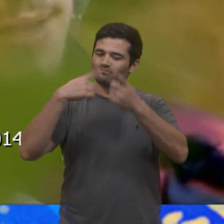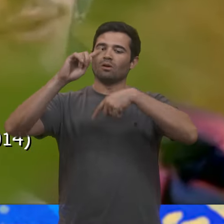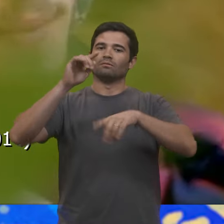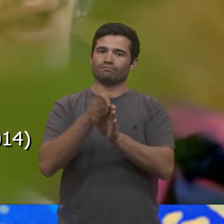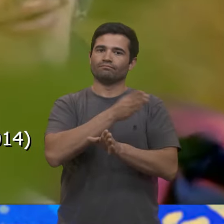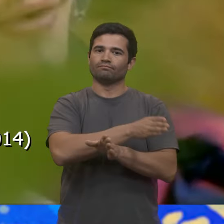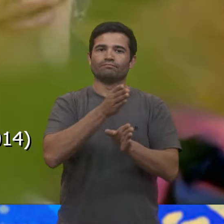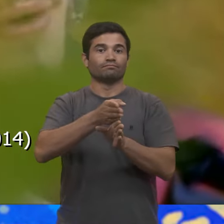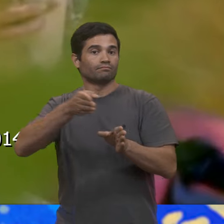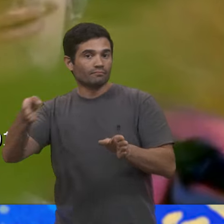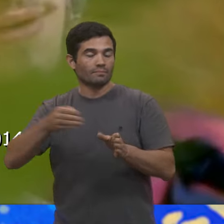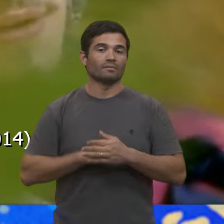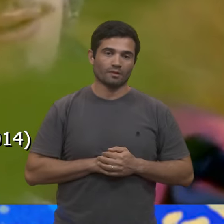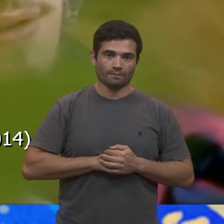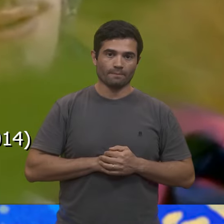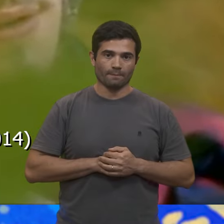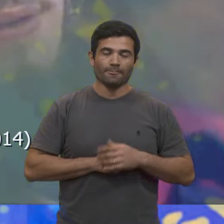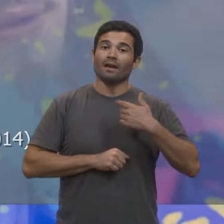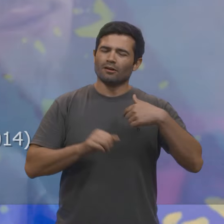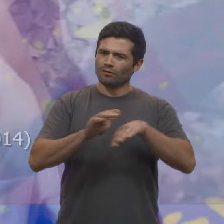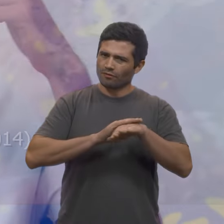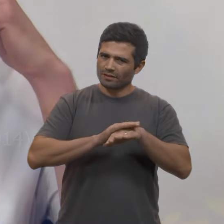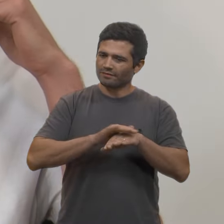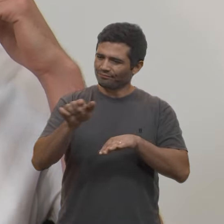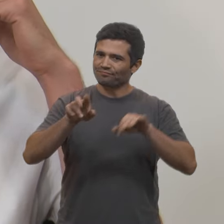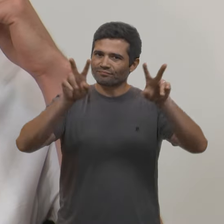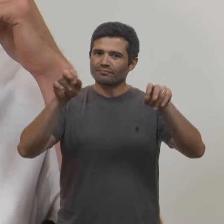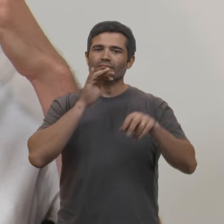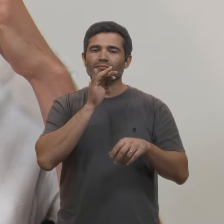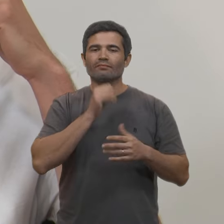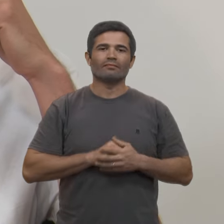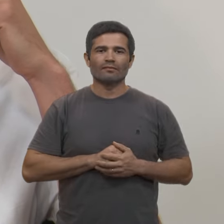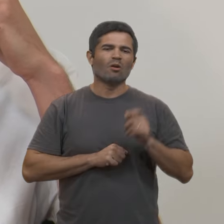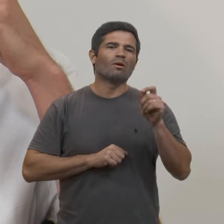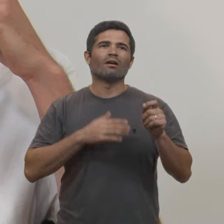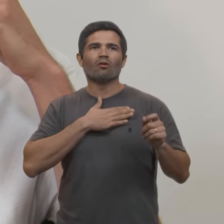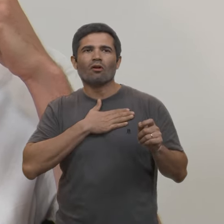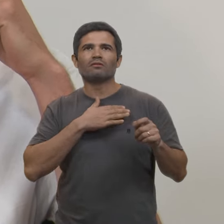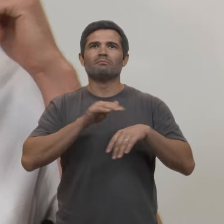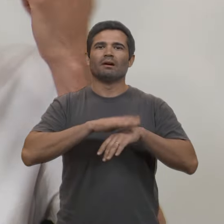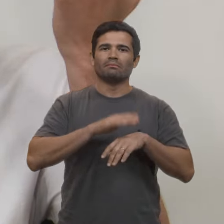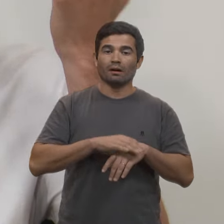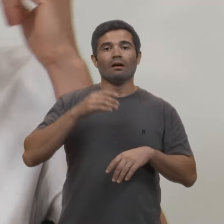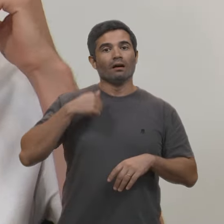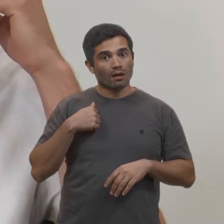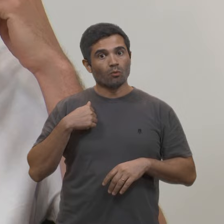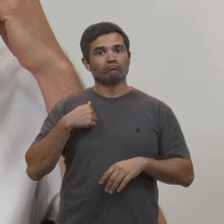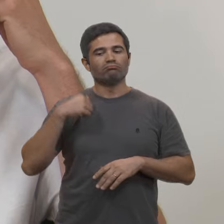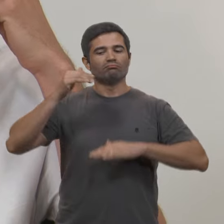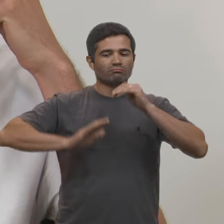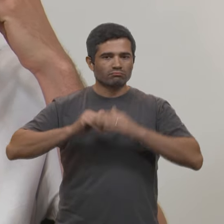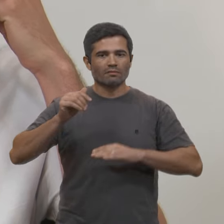um divisor mesmo de águas. Eu estava até também conversando sobre isso, né, em relação ao que eu gosto, uma das coisas que eu mais gosto